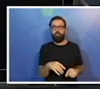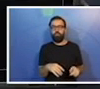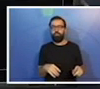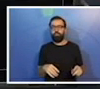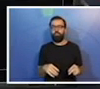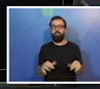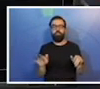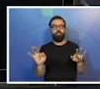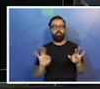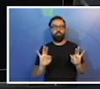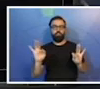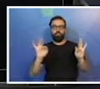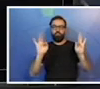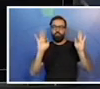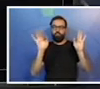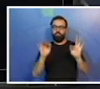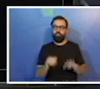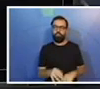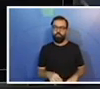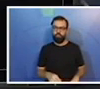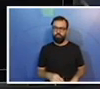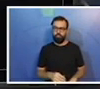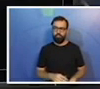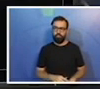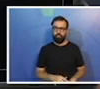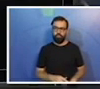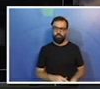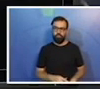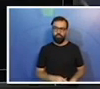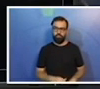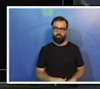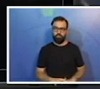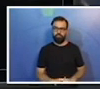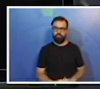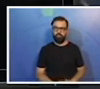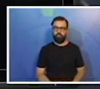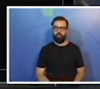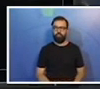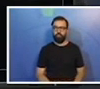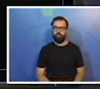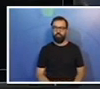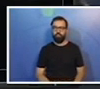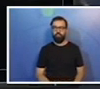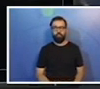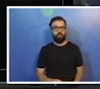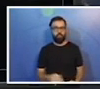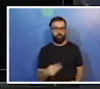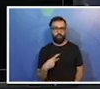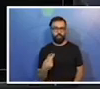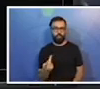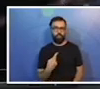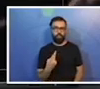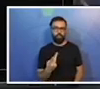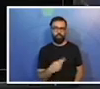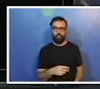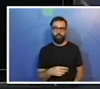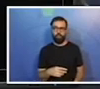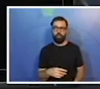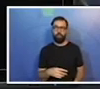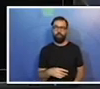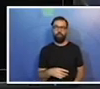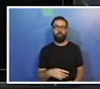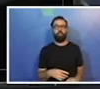são felizes presos? A gente entende o que ele está falando? Se fôssemos nós, estaria ali, ó,